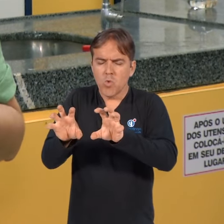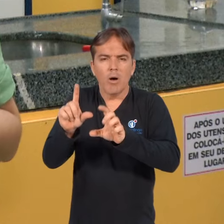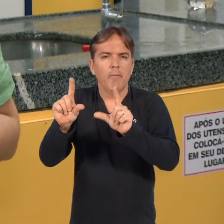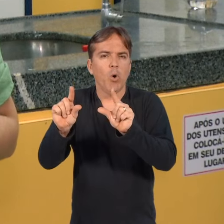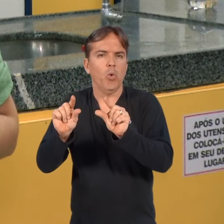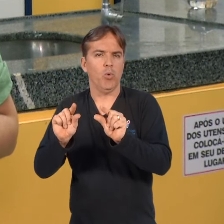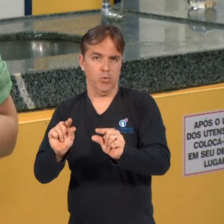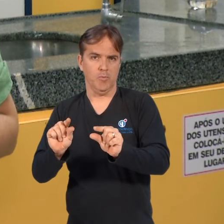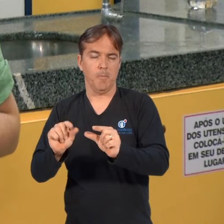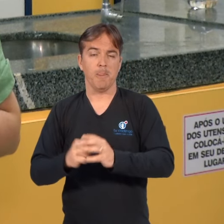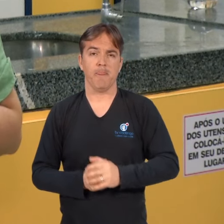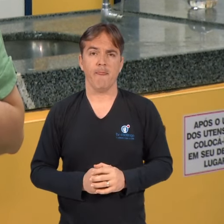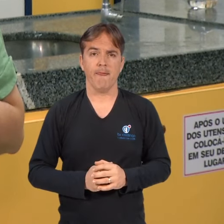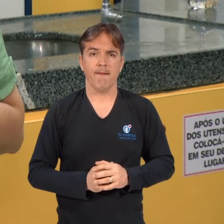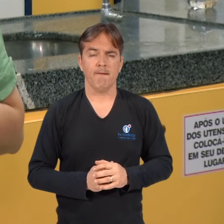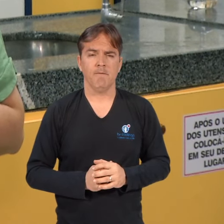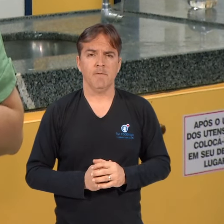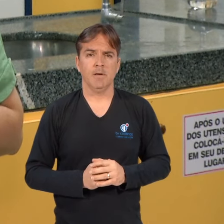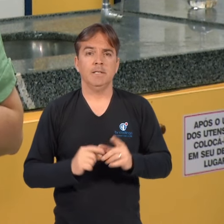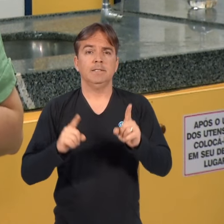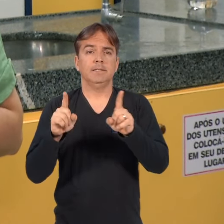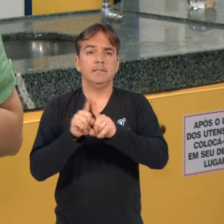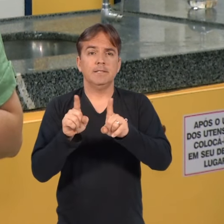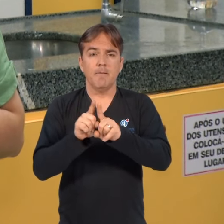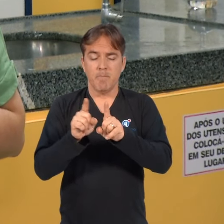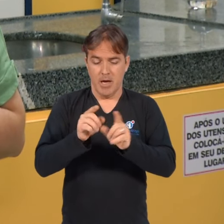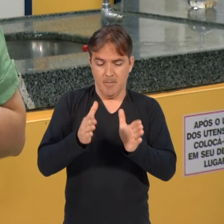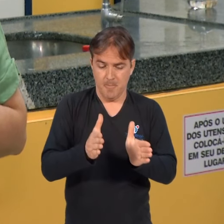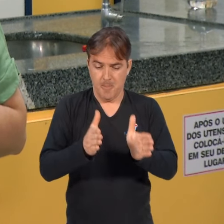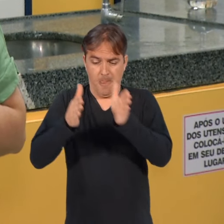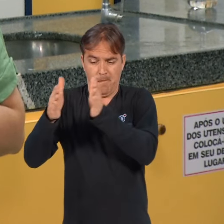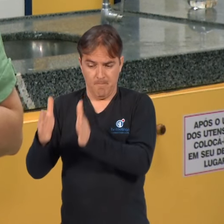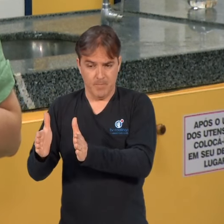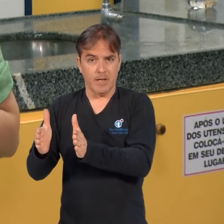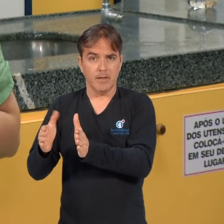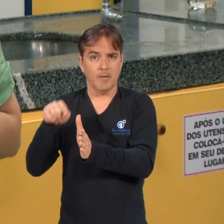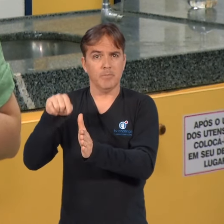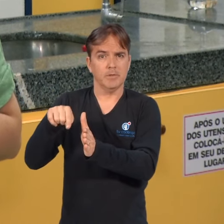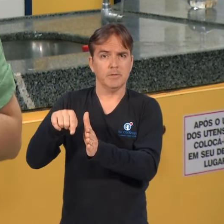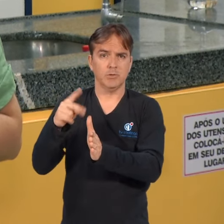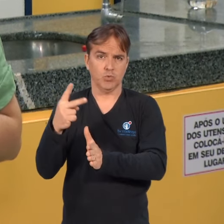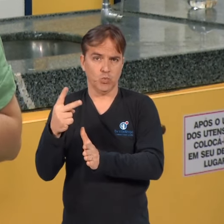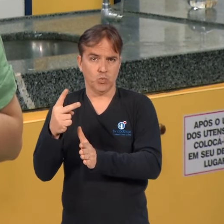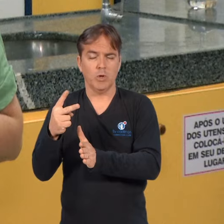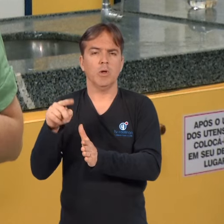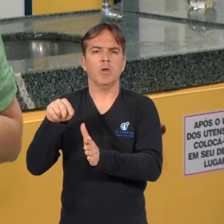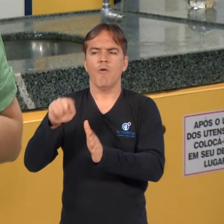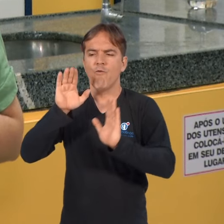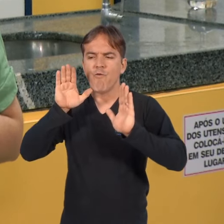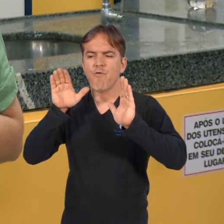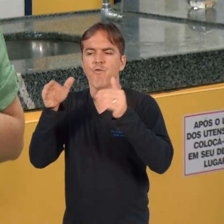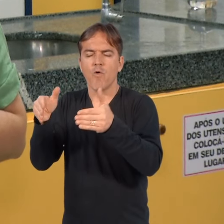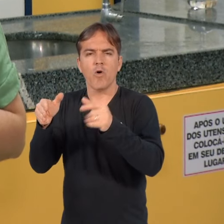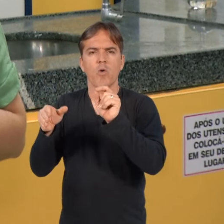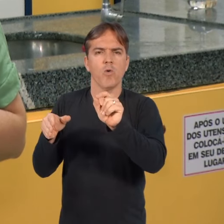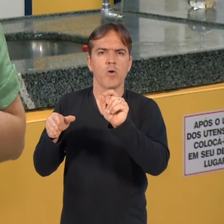água pelo material. E na segunda etapa, nós focamos